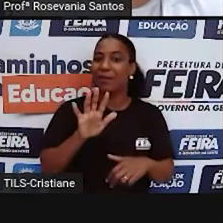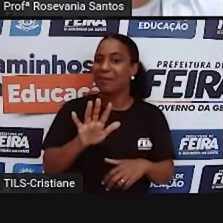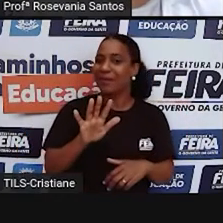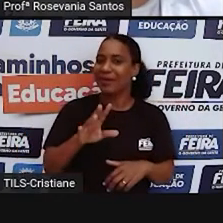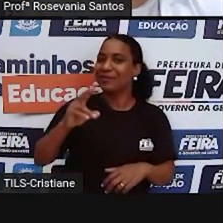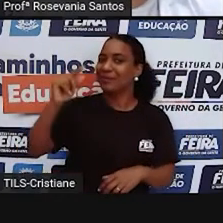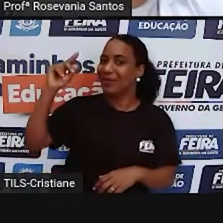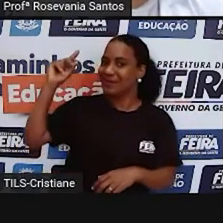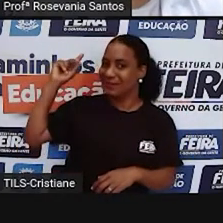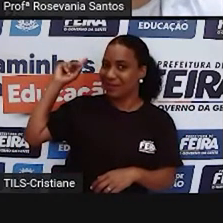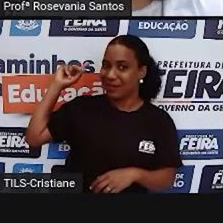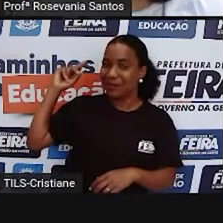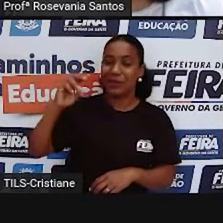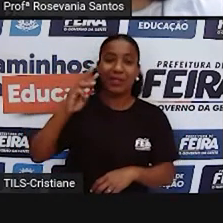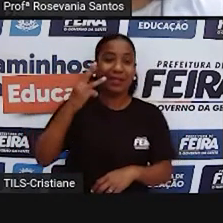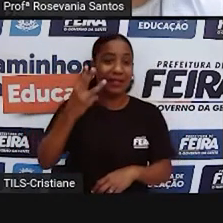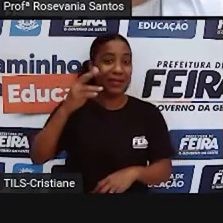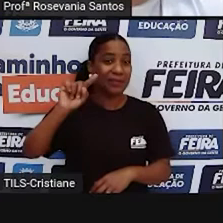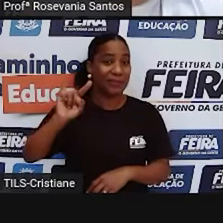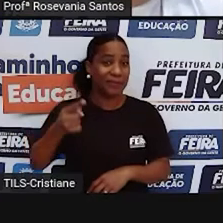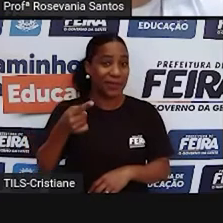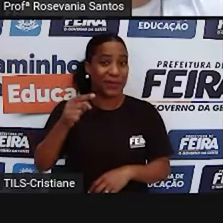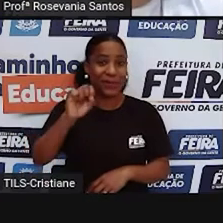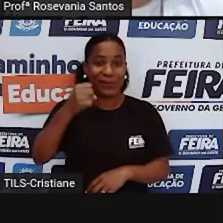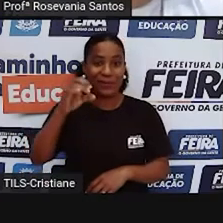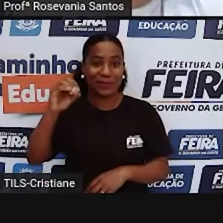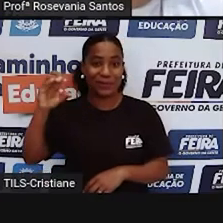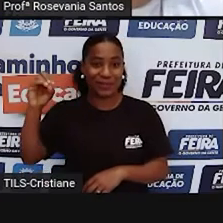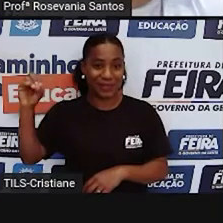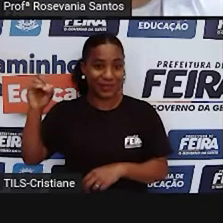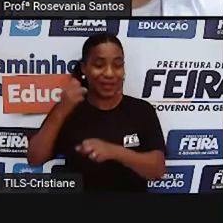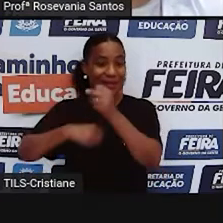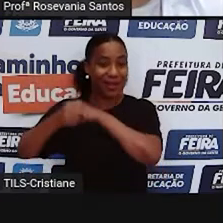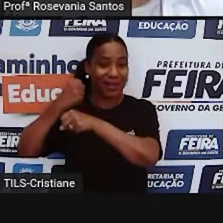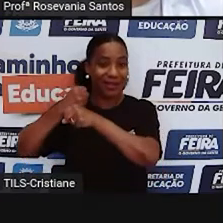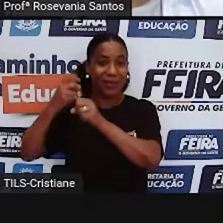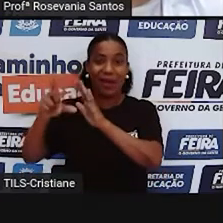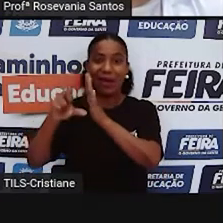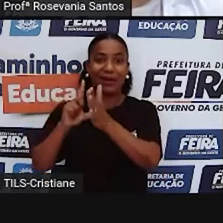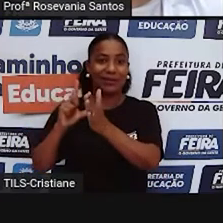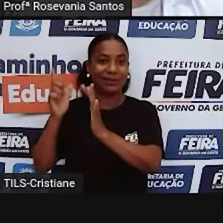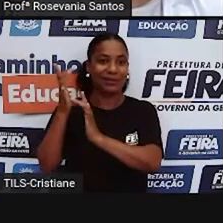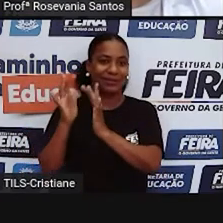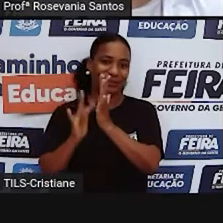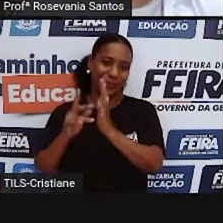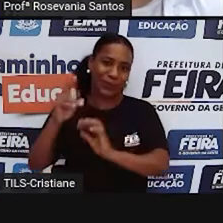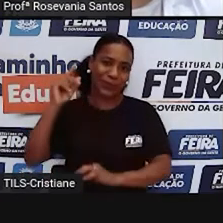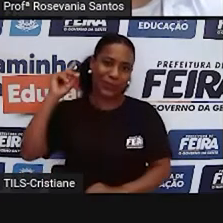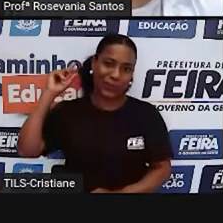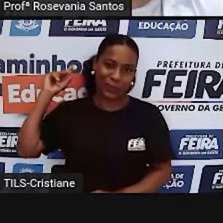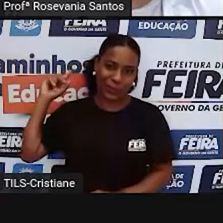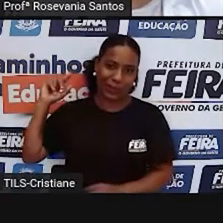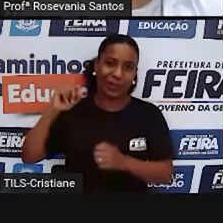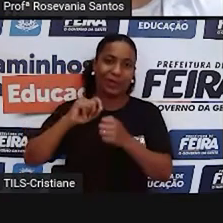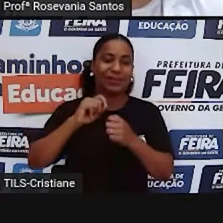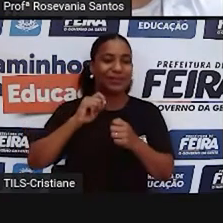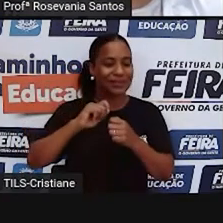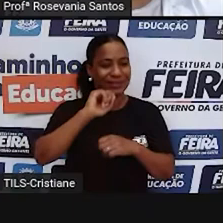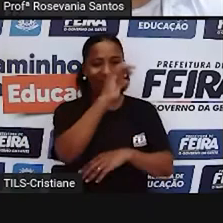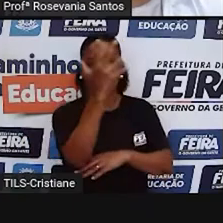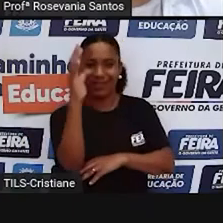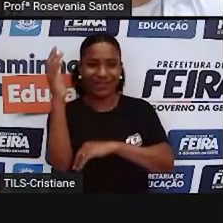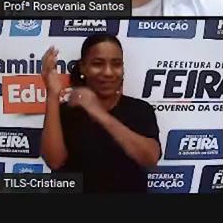de 3.800 a.C., eu tinha aqui os elementos juntos. Aqui os elementos do relevo, os elementos da